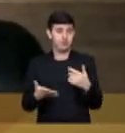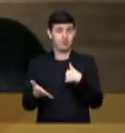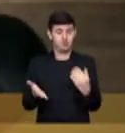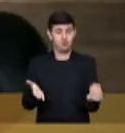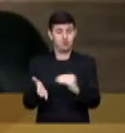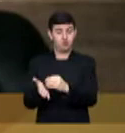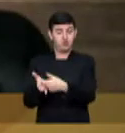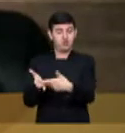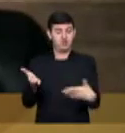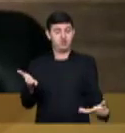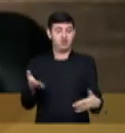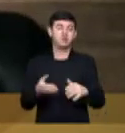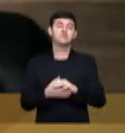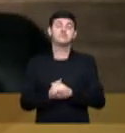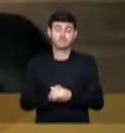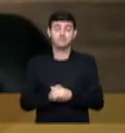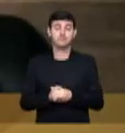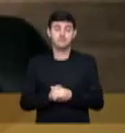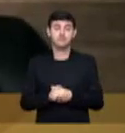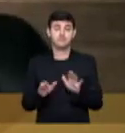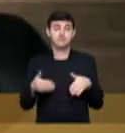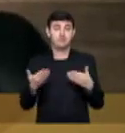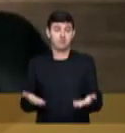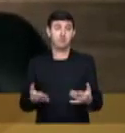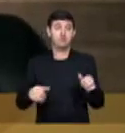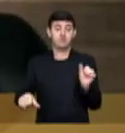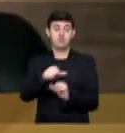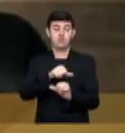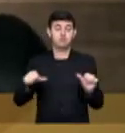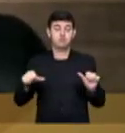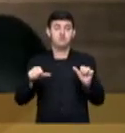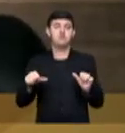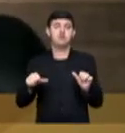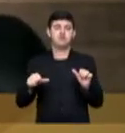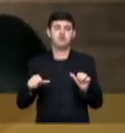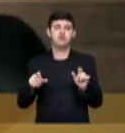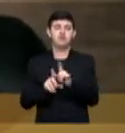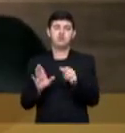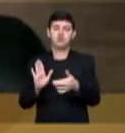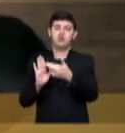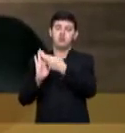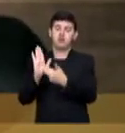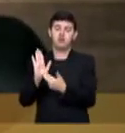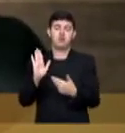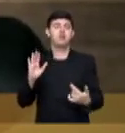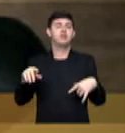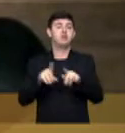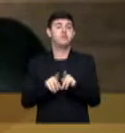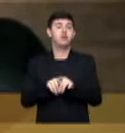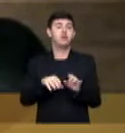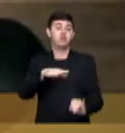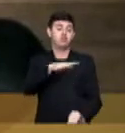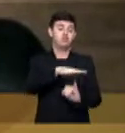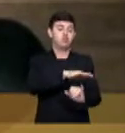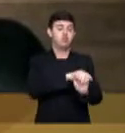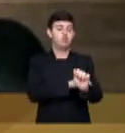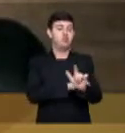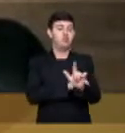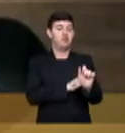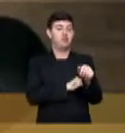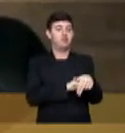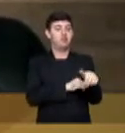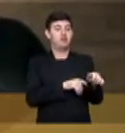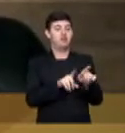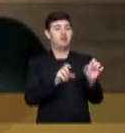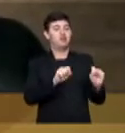relatório. Ante a modificação do quadro normativo, o Instituto Alana defendeu a